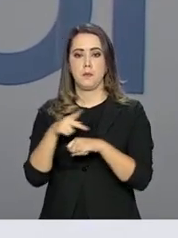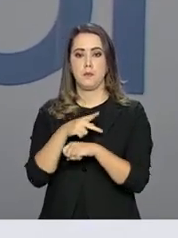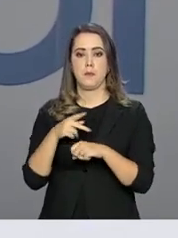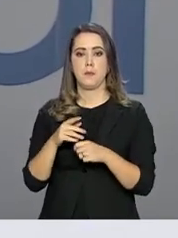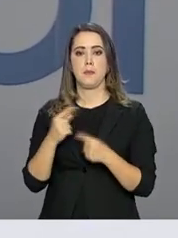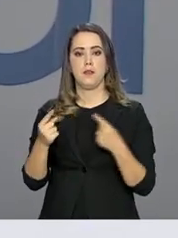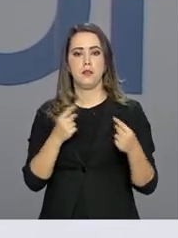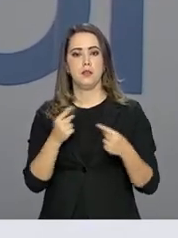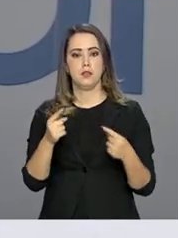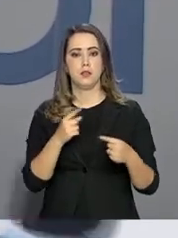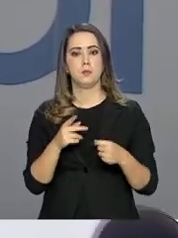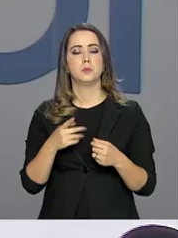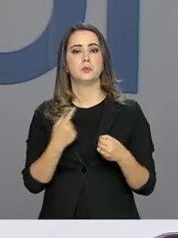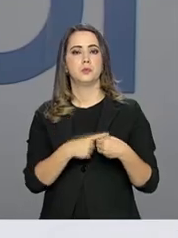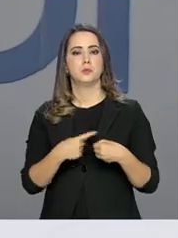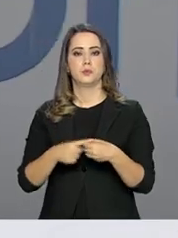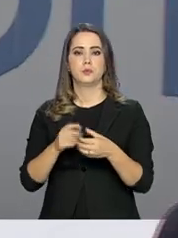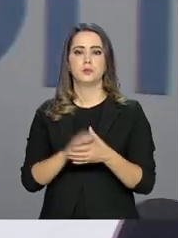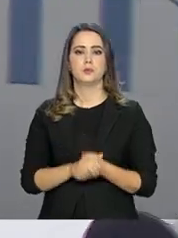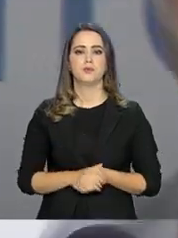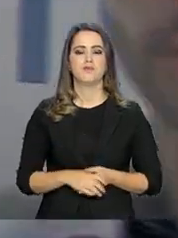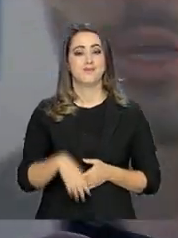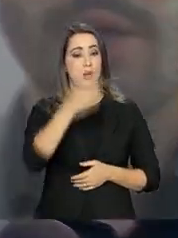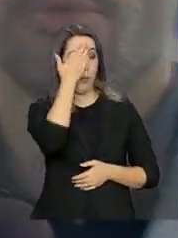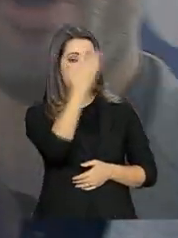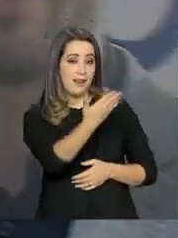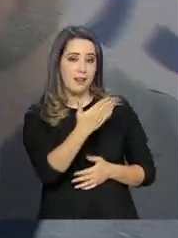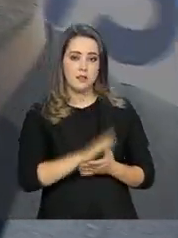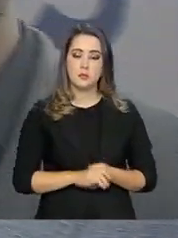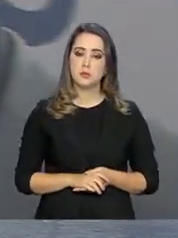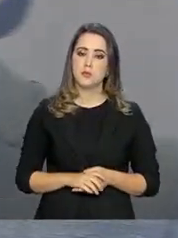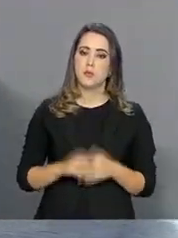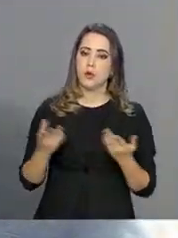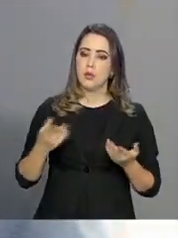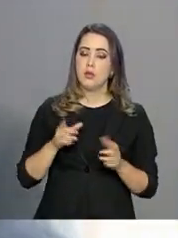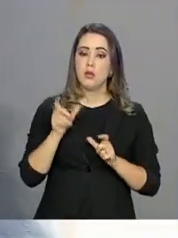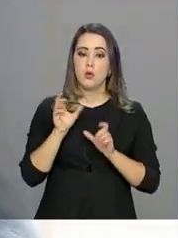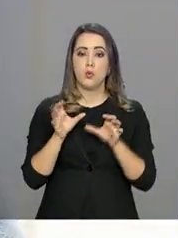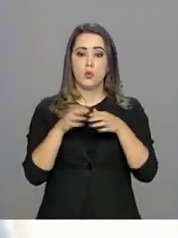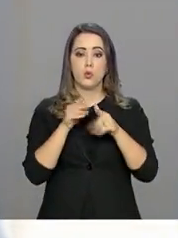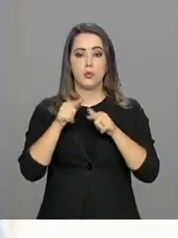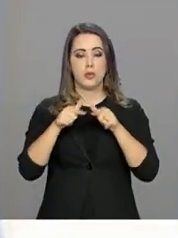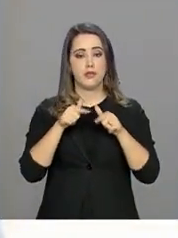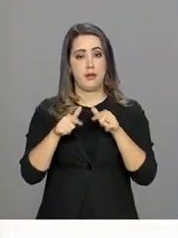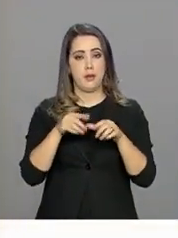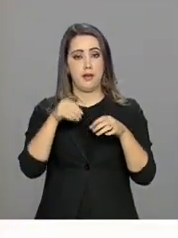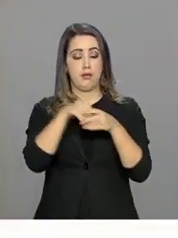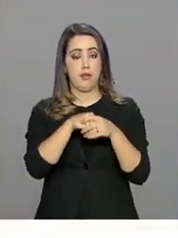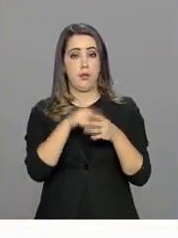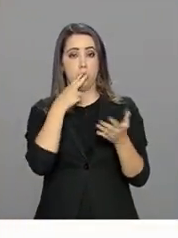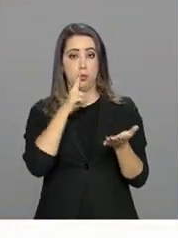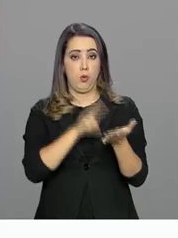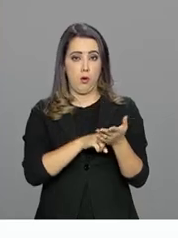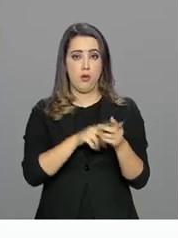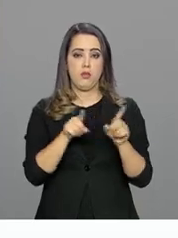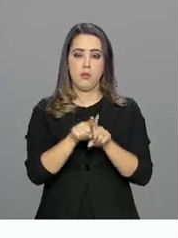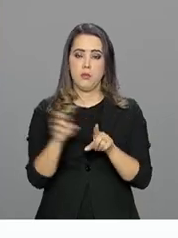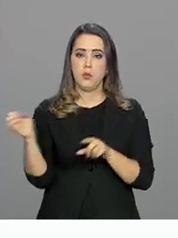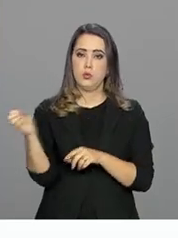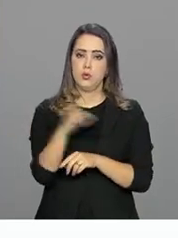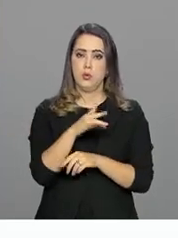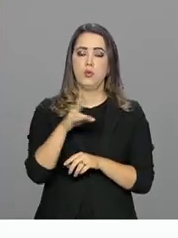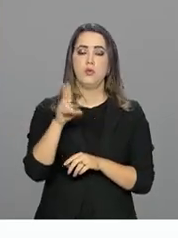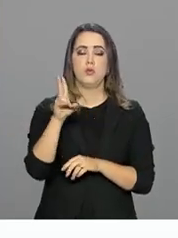municípios obrigado pelo presidente com além dos empregados dos correios o novo documento também já está sendo